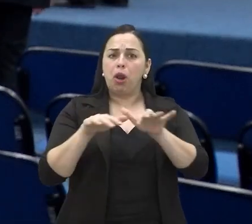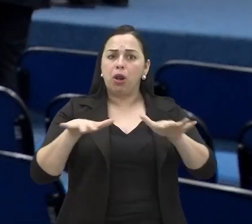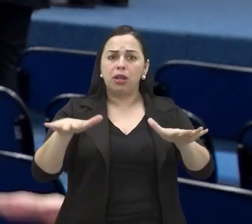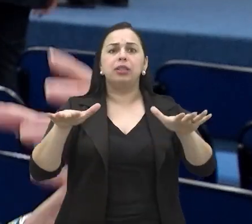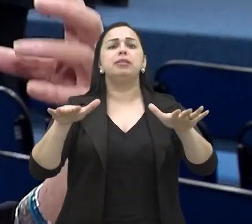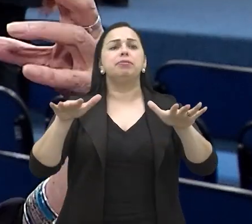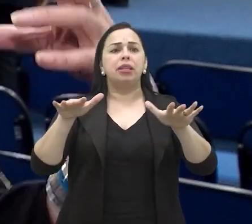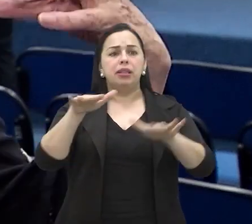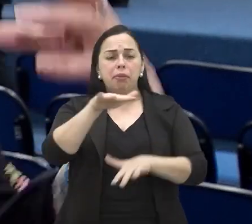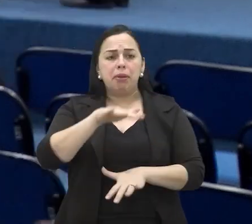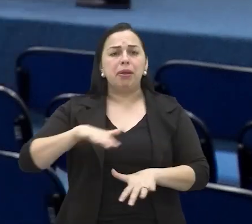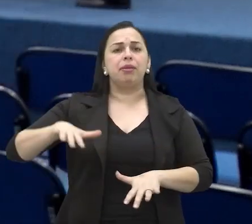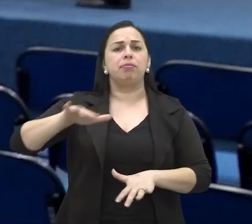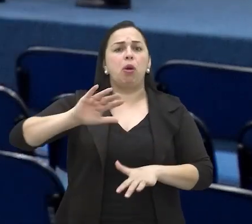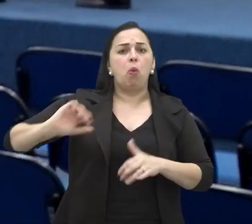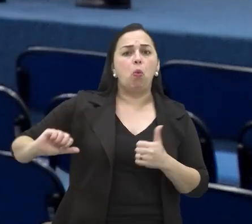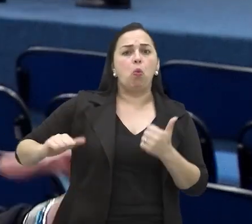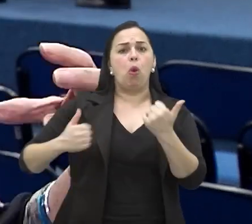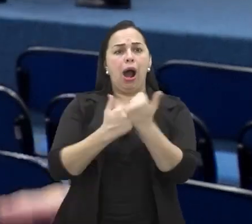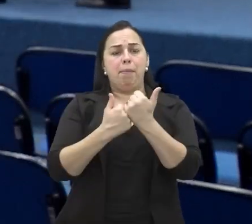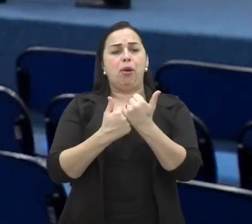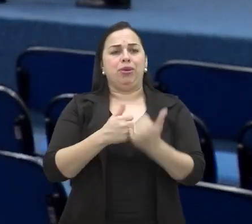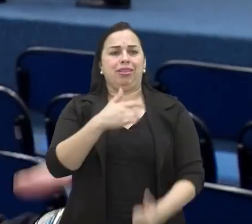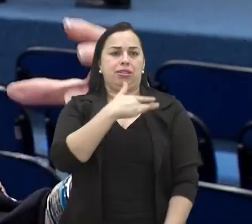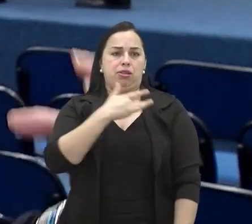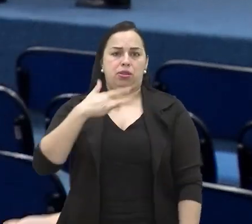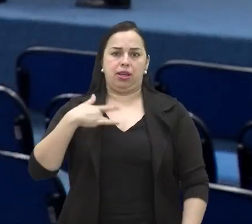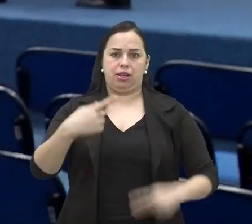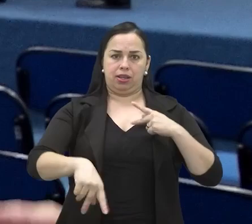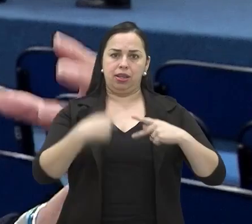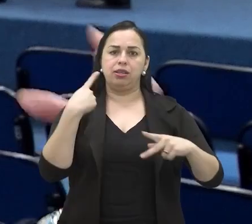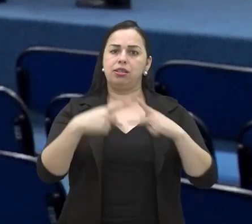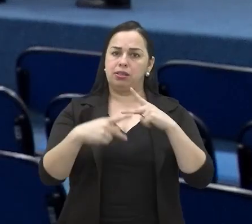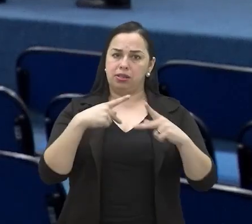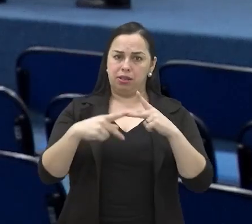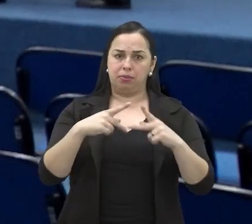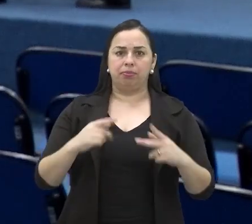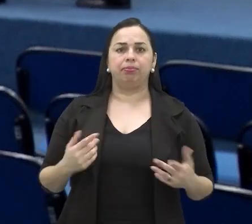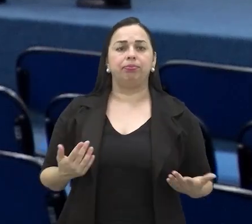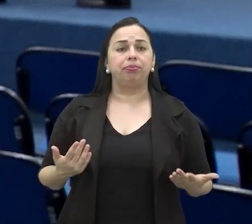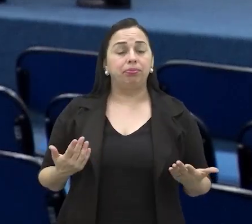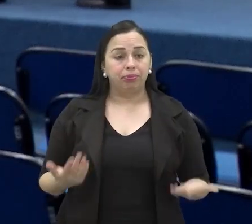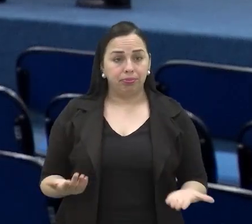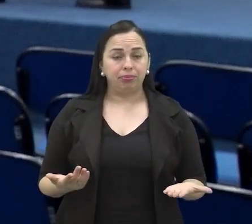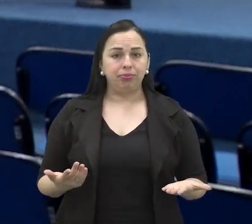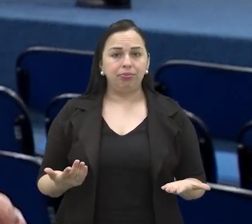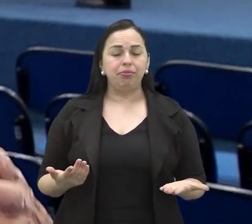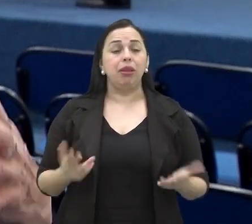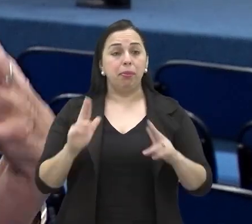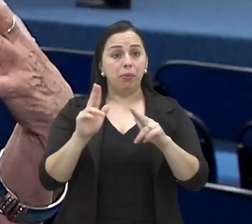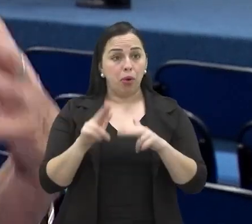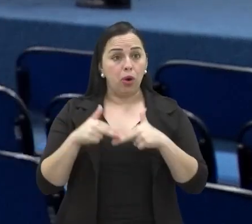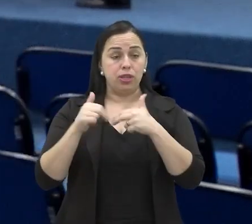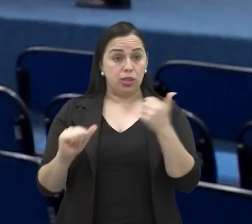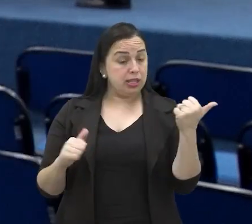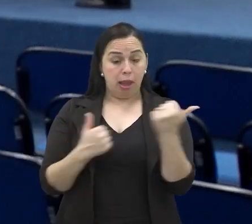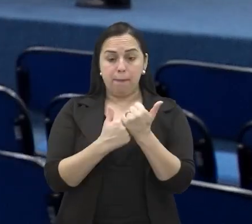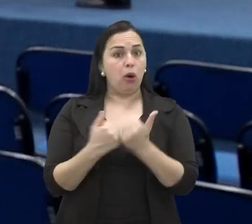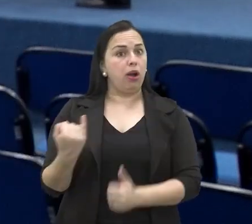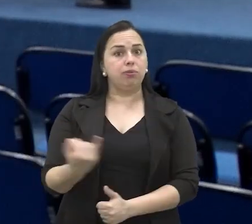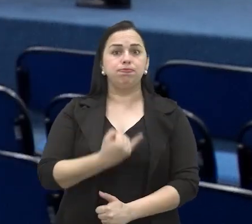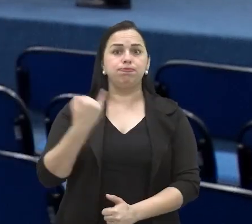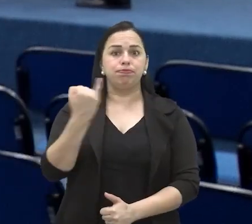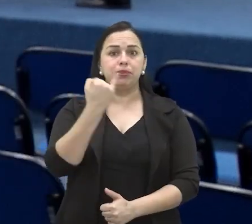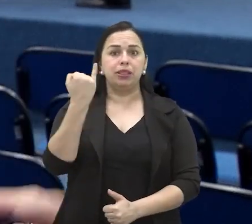um porto seguro, faz uma âncora da saúde em São José dos Campos através da APM. E esse suporte é